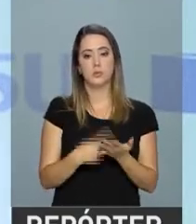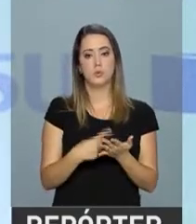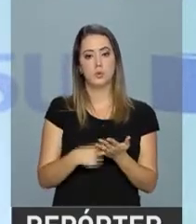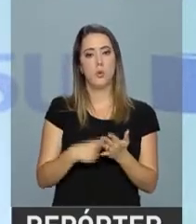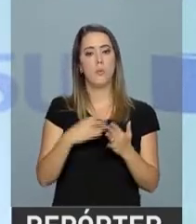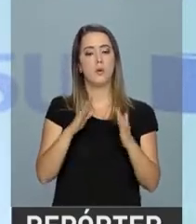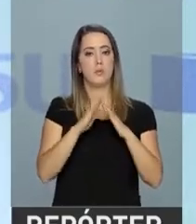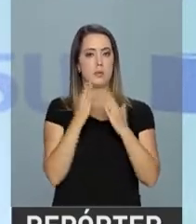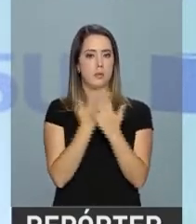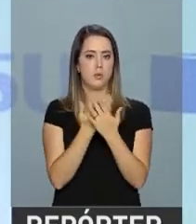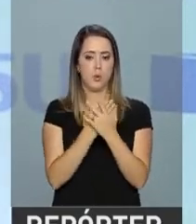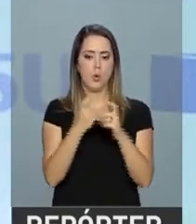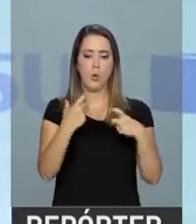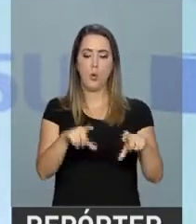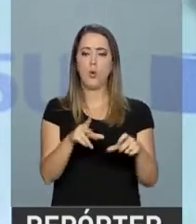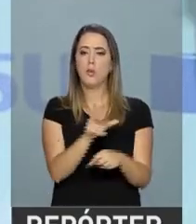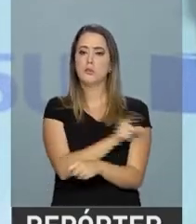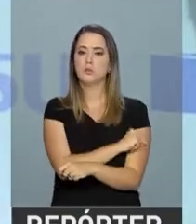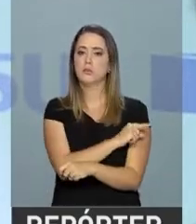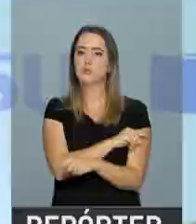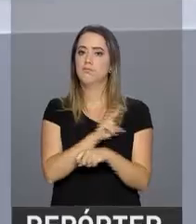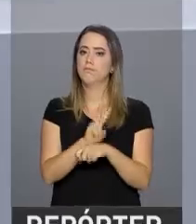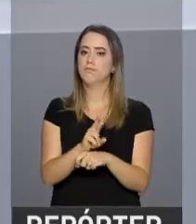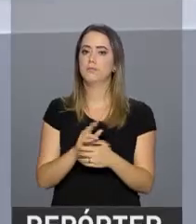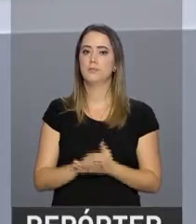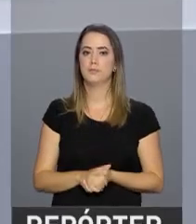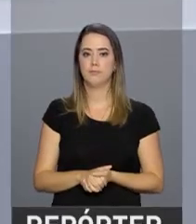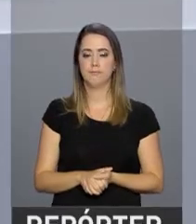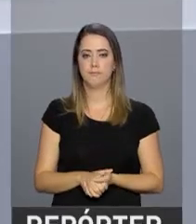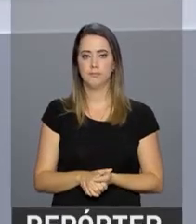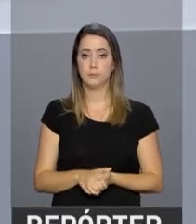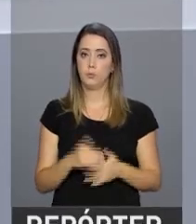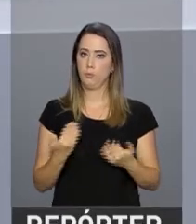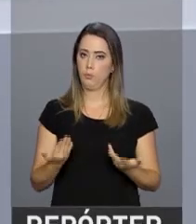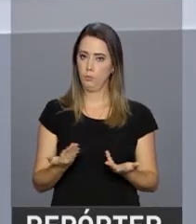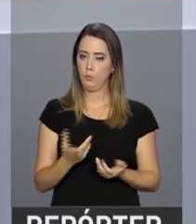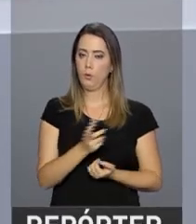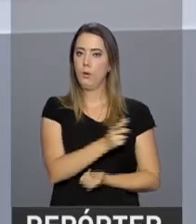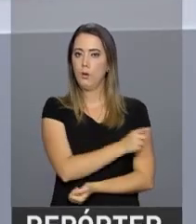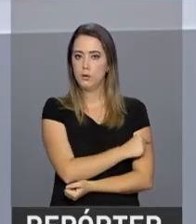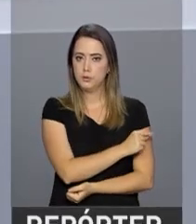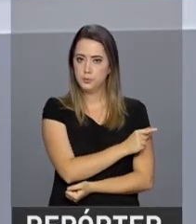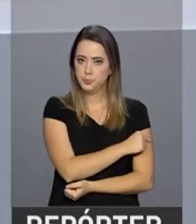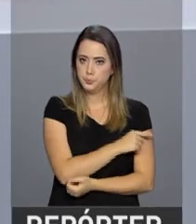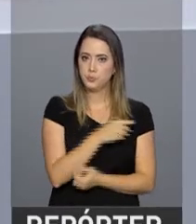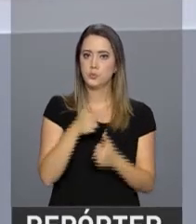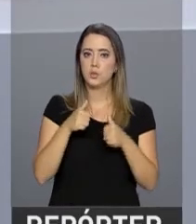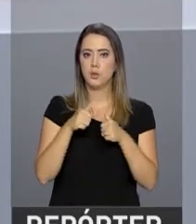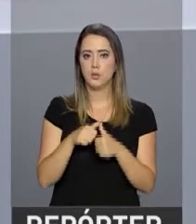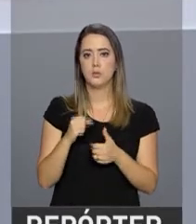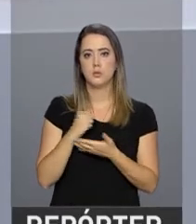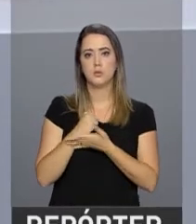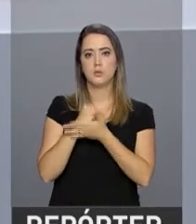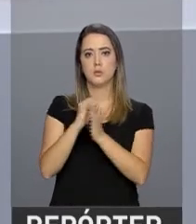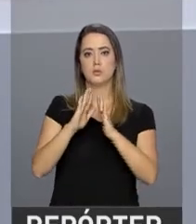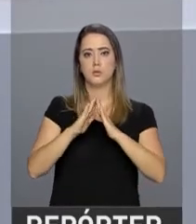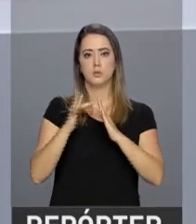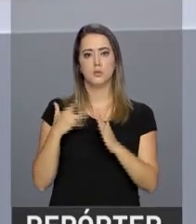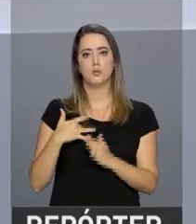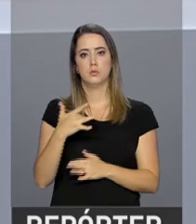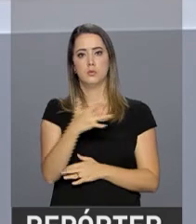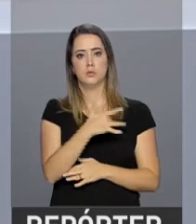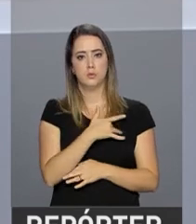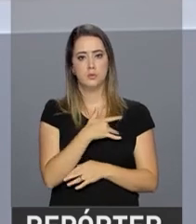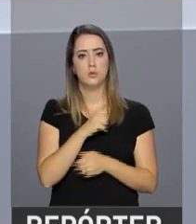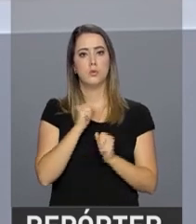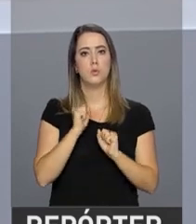escola como ponto focal para garantir cobertura as vacinas contra o hpv ea meningite c estão disponíveis nos